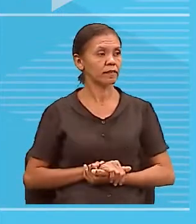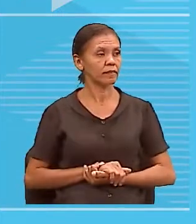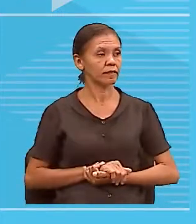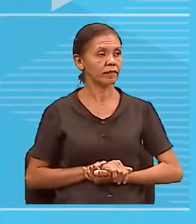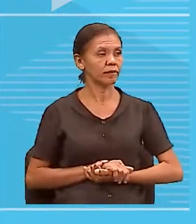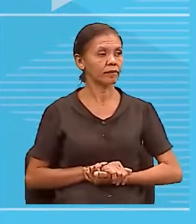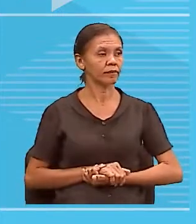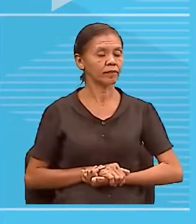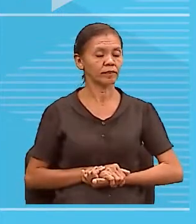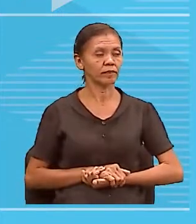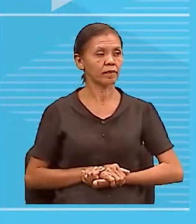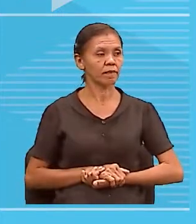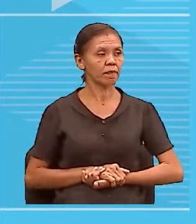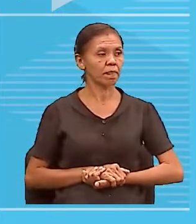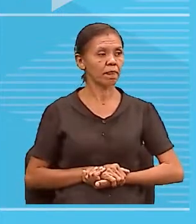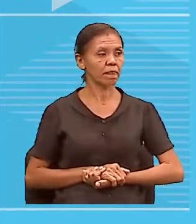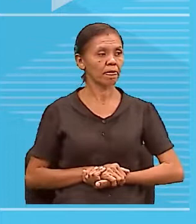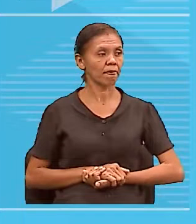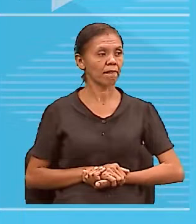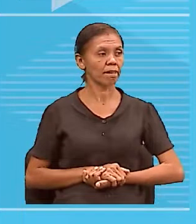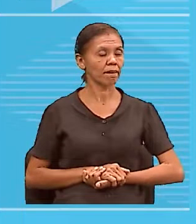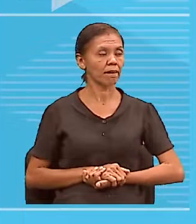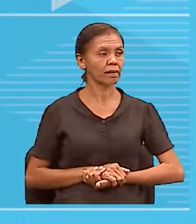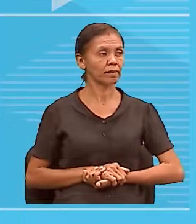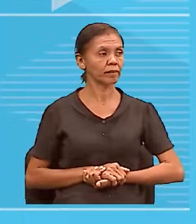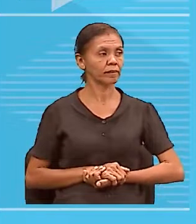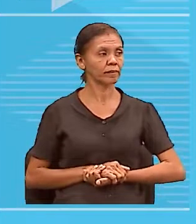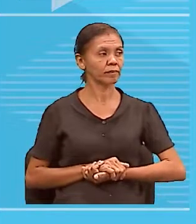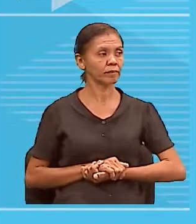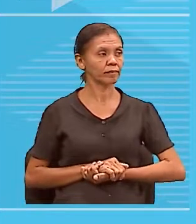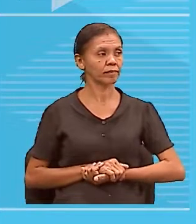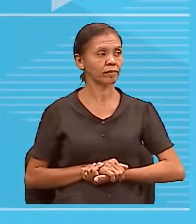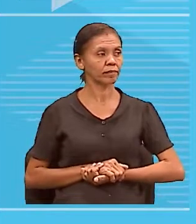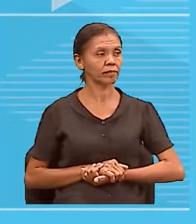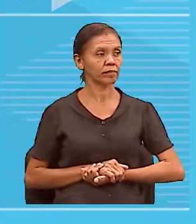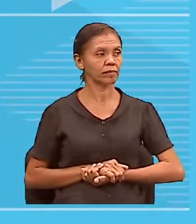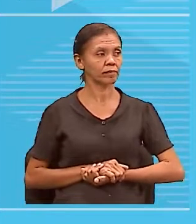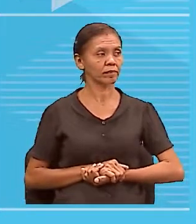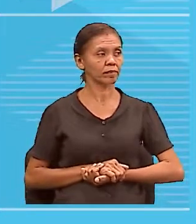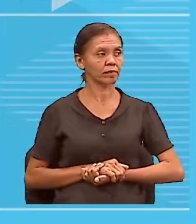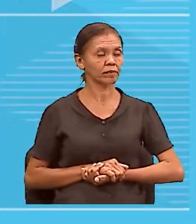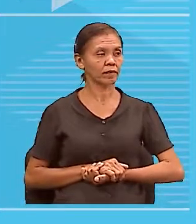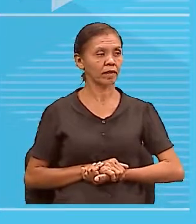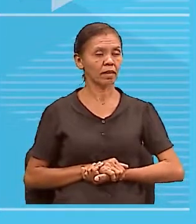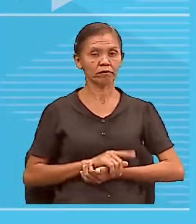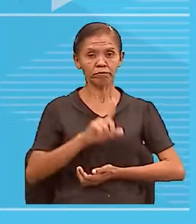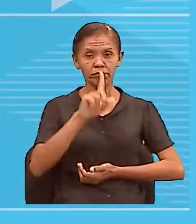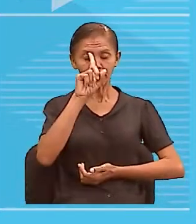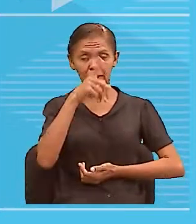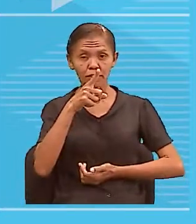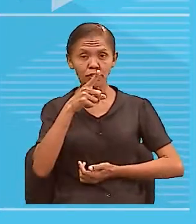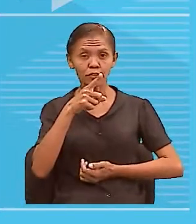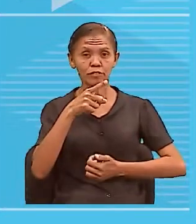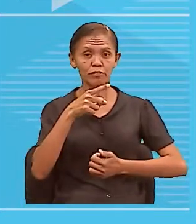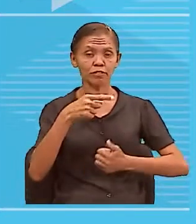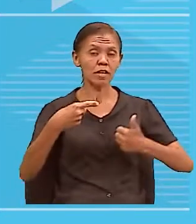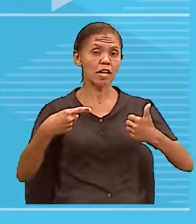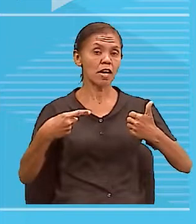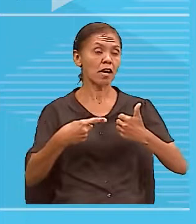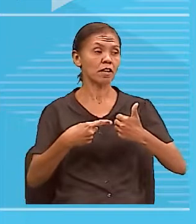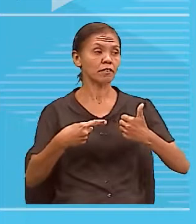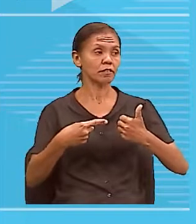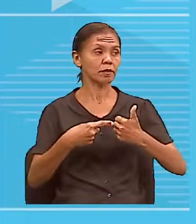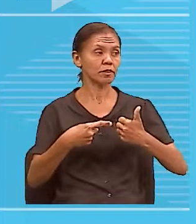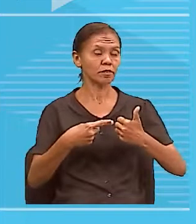outros amados os outros a menos seres imperativo afirmativo aí eu vou acompanhar de